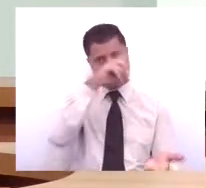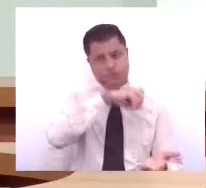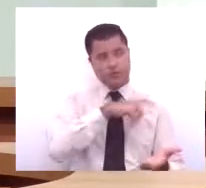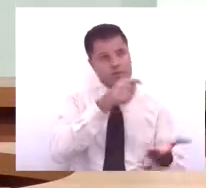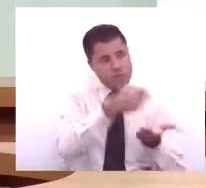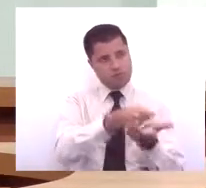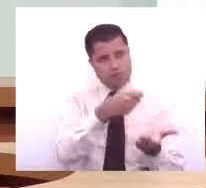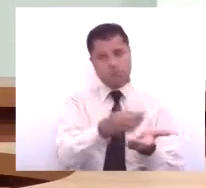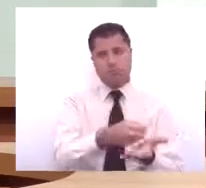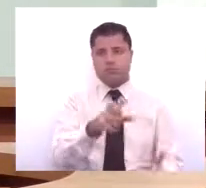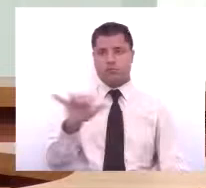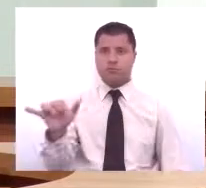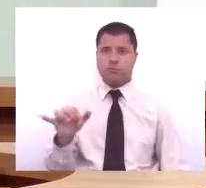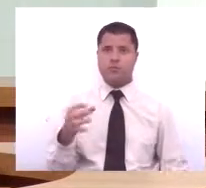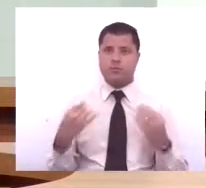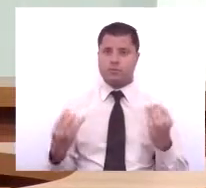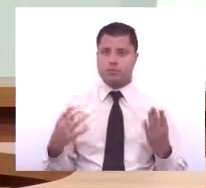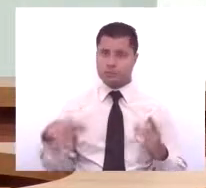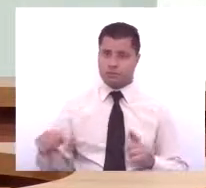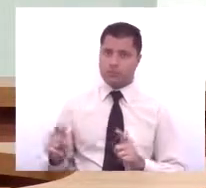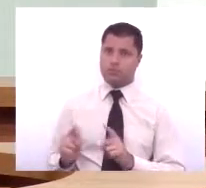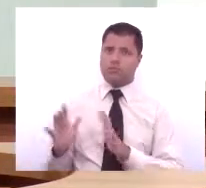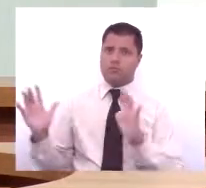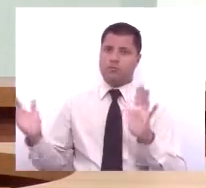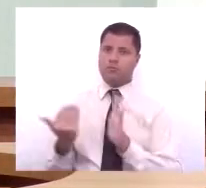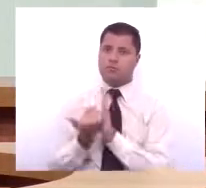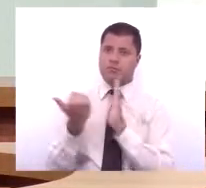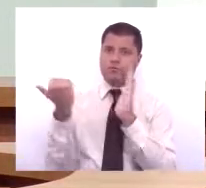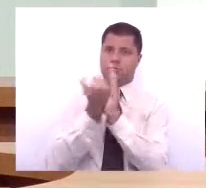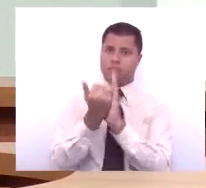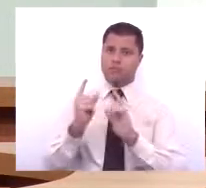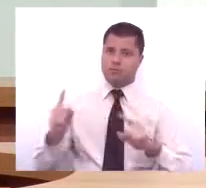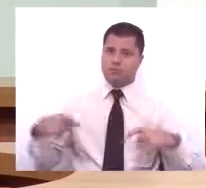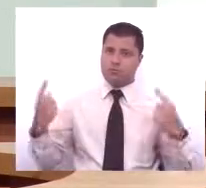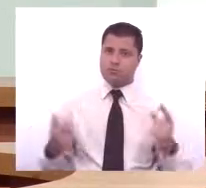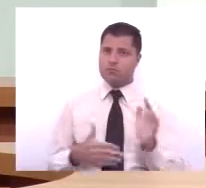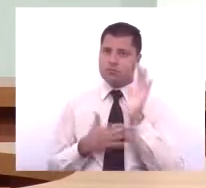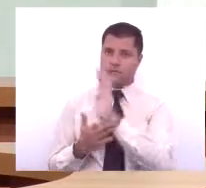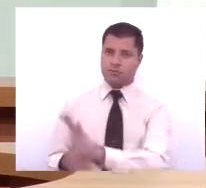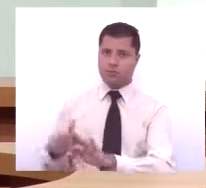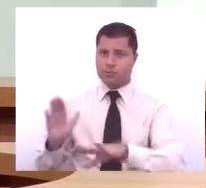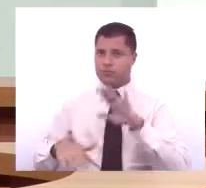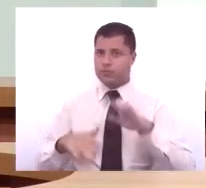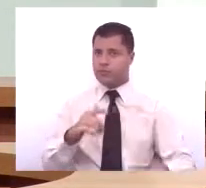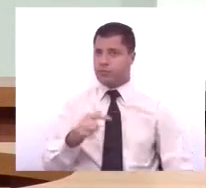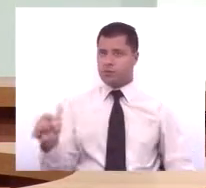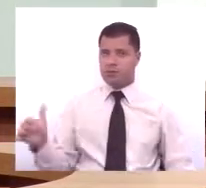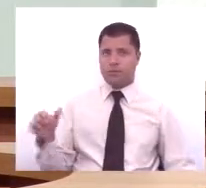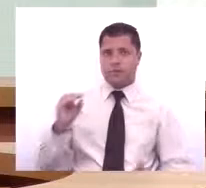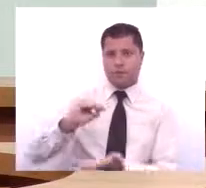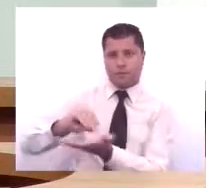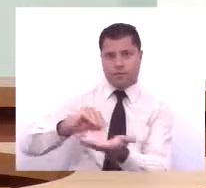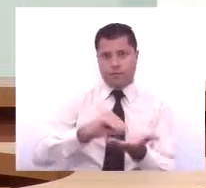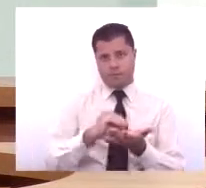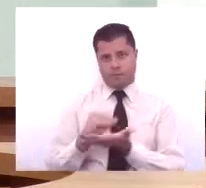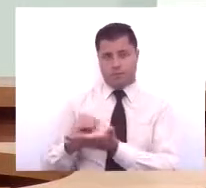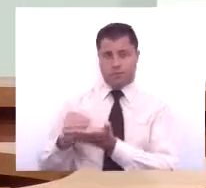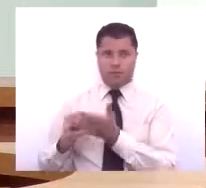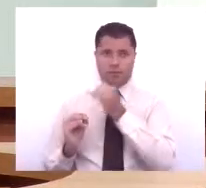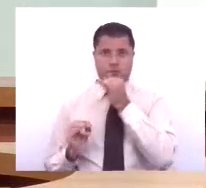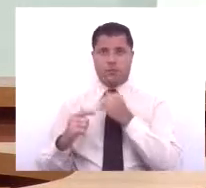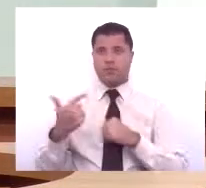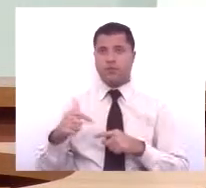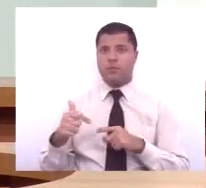possa estar trazendo para Guarulhos o que a gente não tem a nível estado. Hoje nós não temos